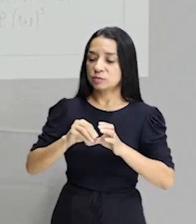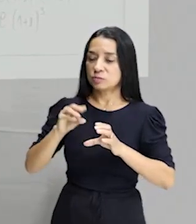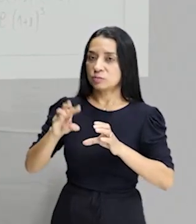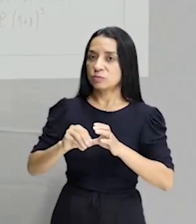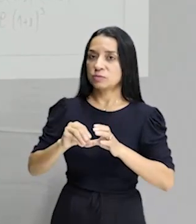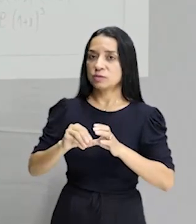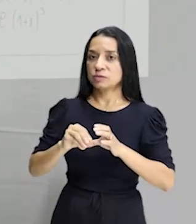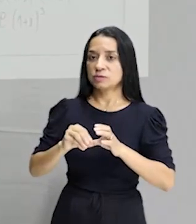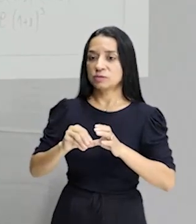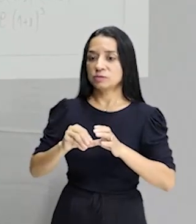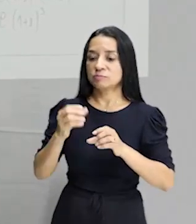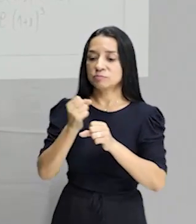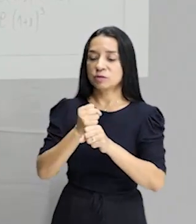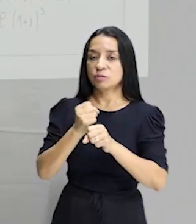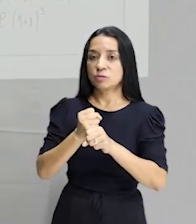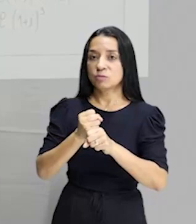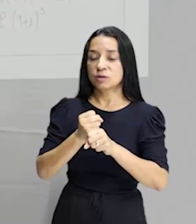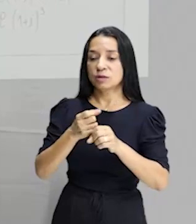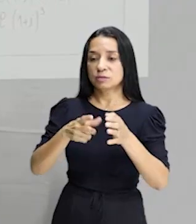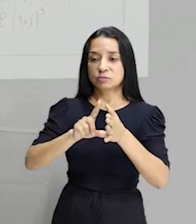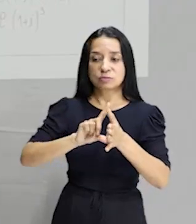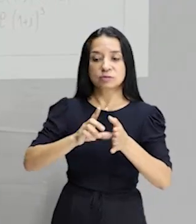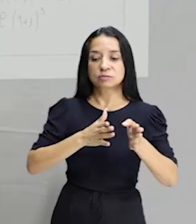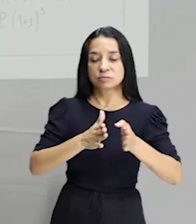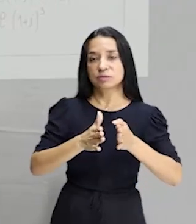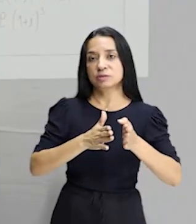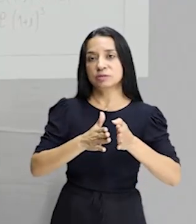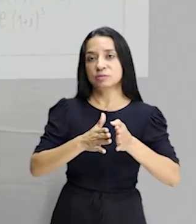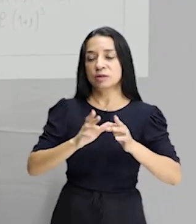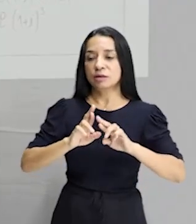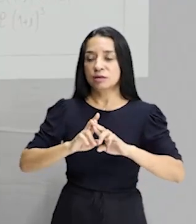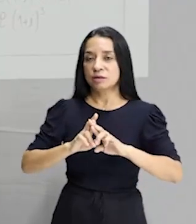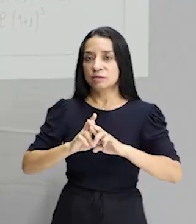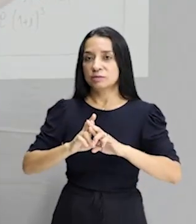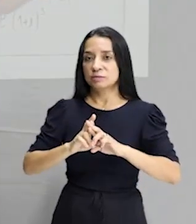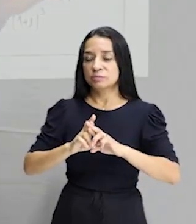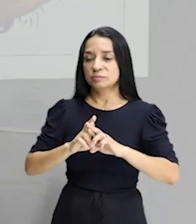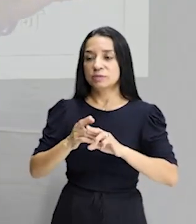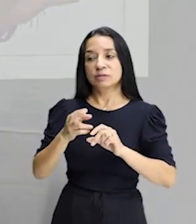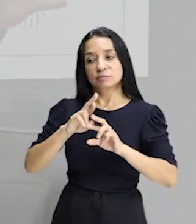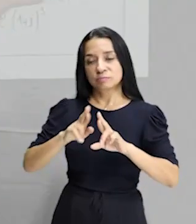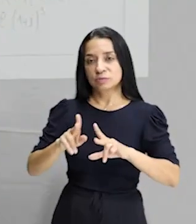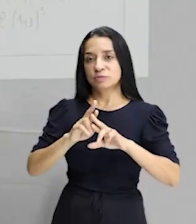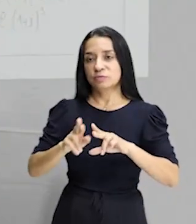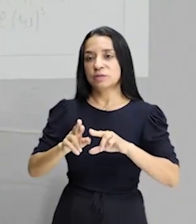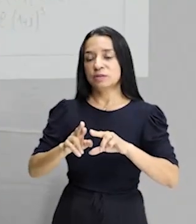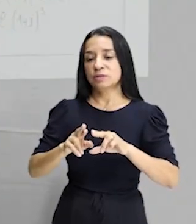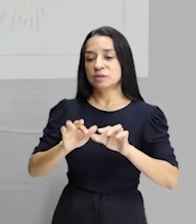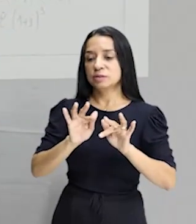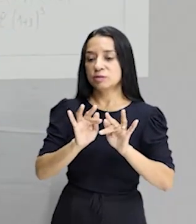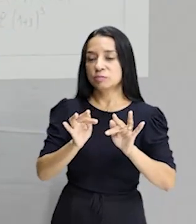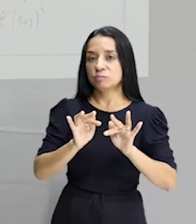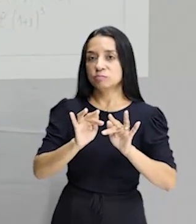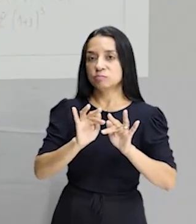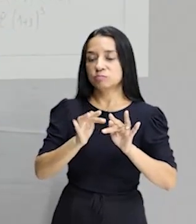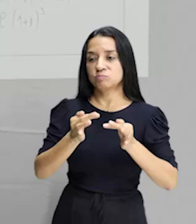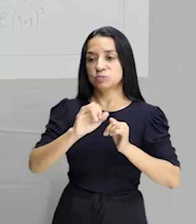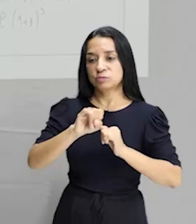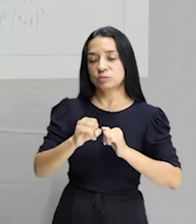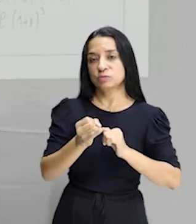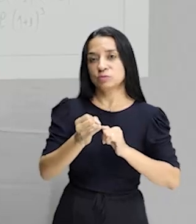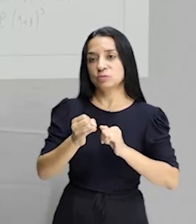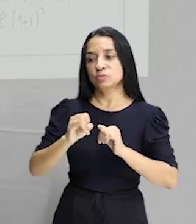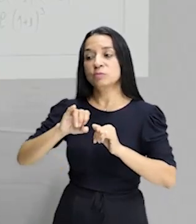anterior certo essa é a grande diferença do juros simples do composto enquanto o juros simples ele